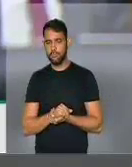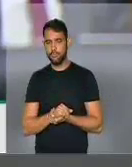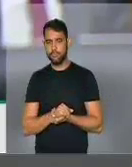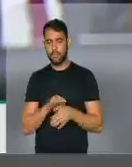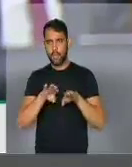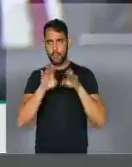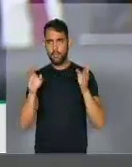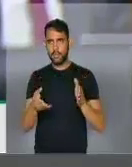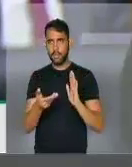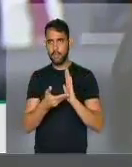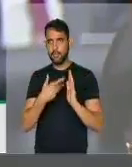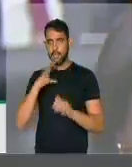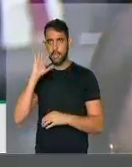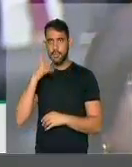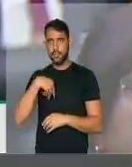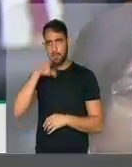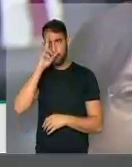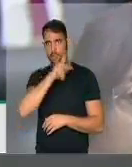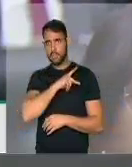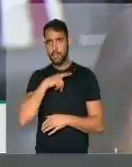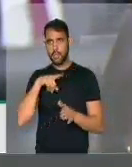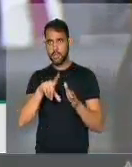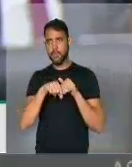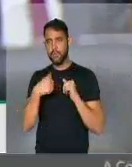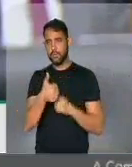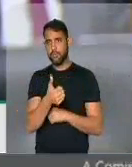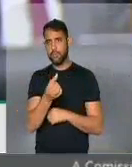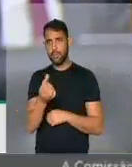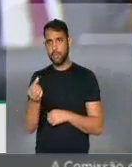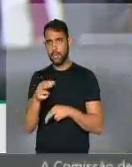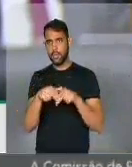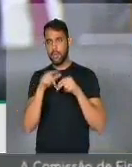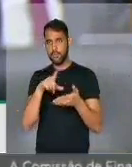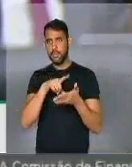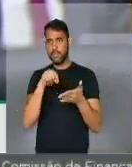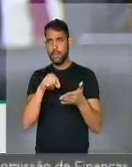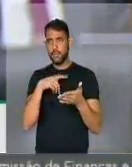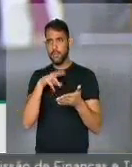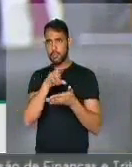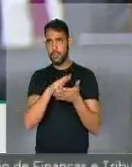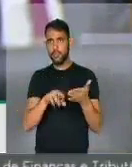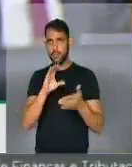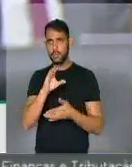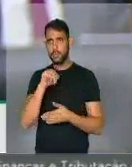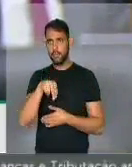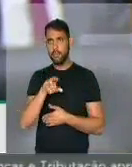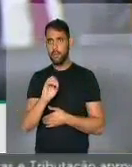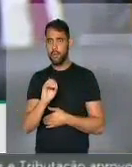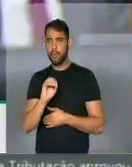A mesa da Câmara decidiu, senhor presidente, na questão de ordem 166, que cabe destaque no parecer da CMO.